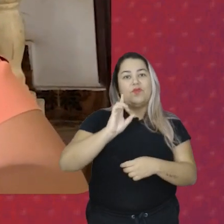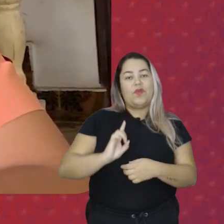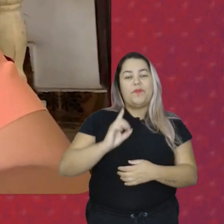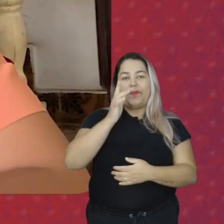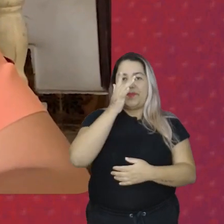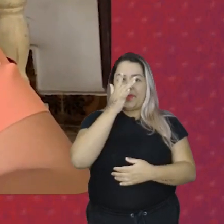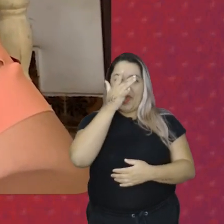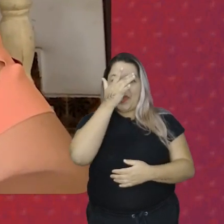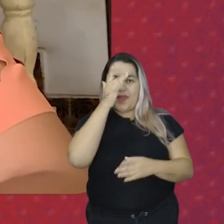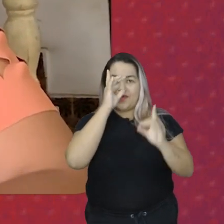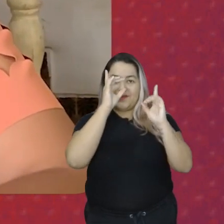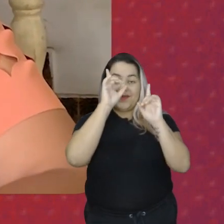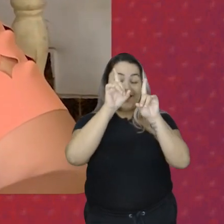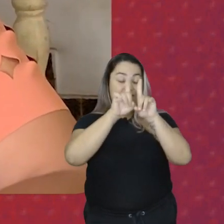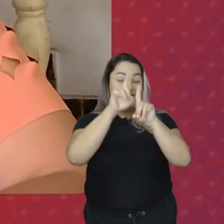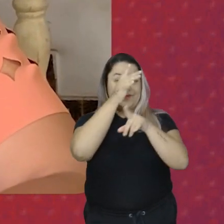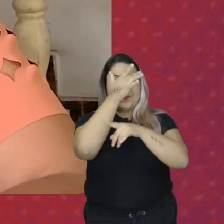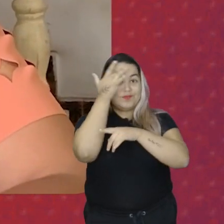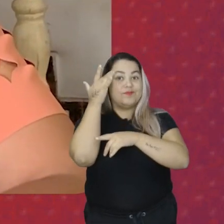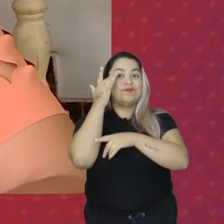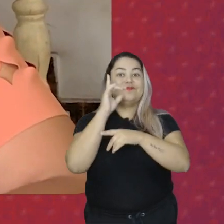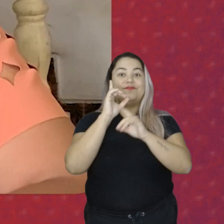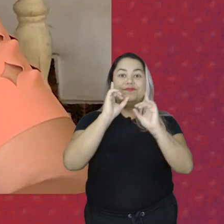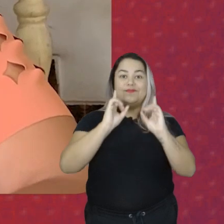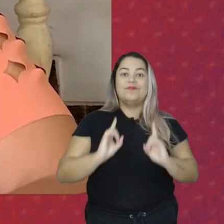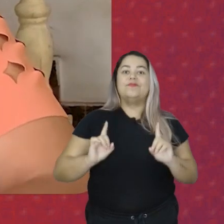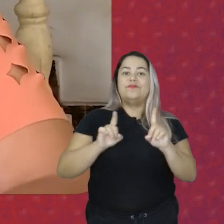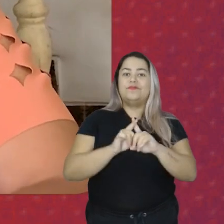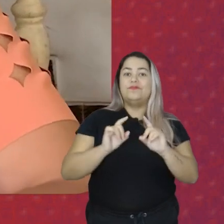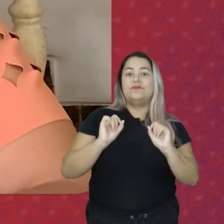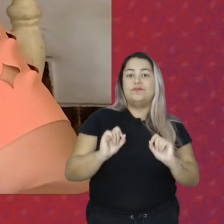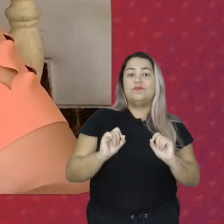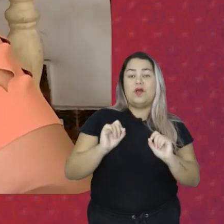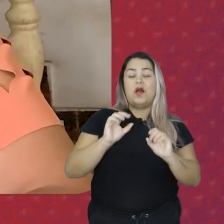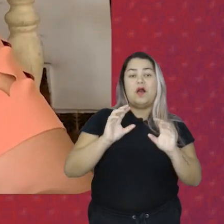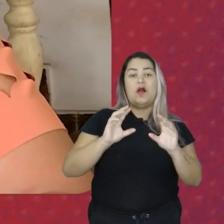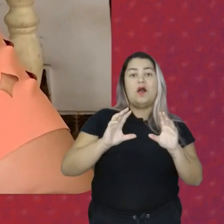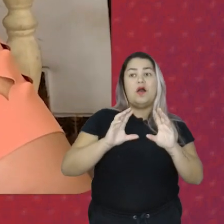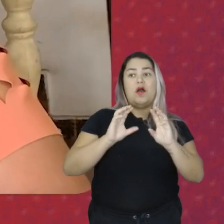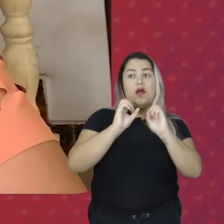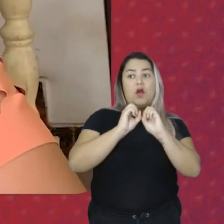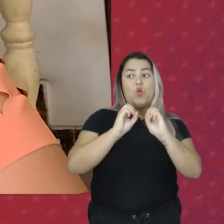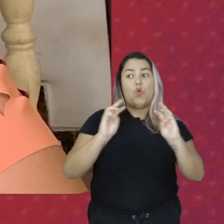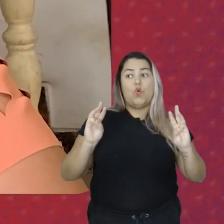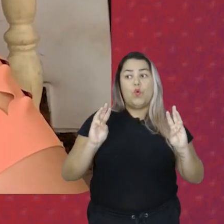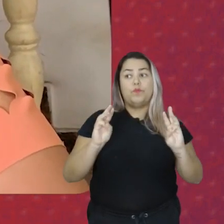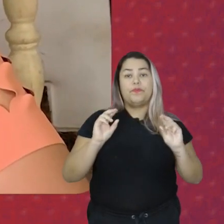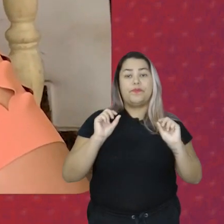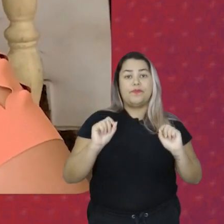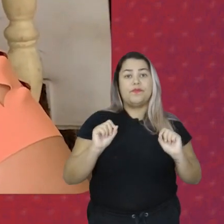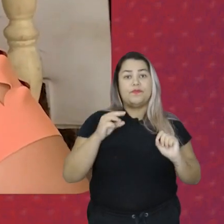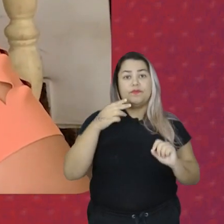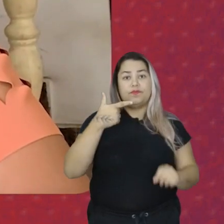com Deficiência, proclamada pela Organização Nacional das Nações Unidas